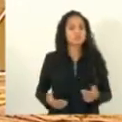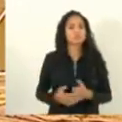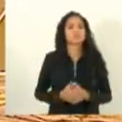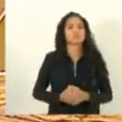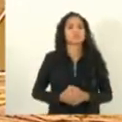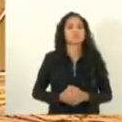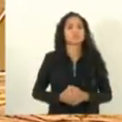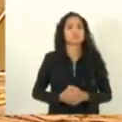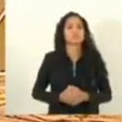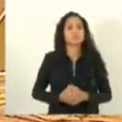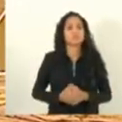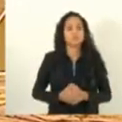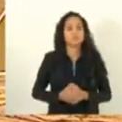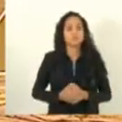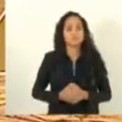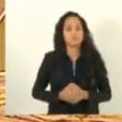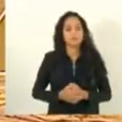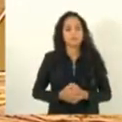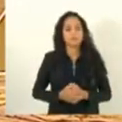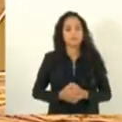Eu, por princípio,